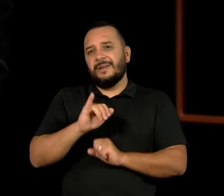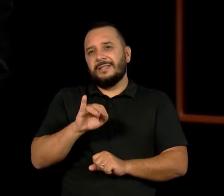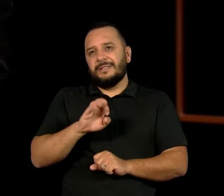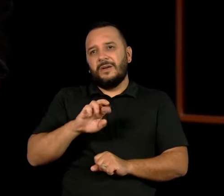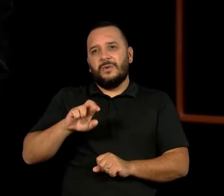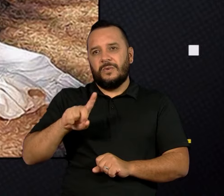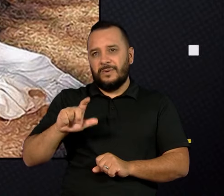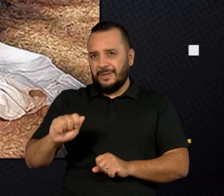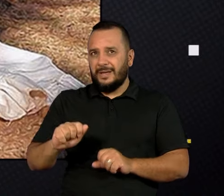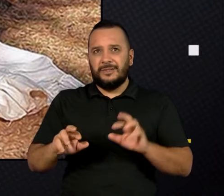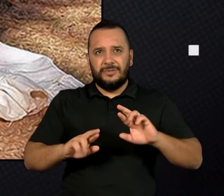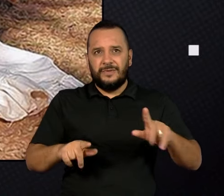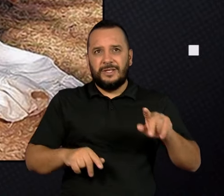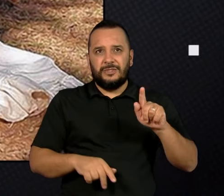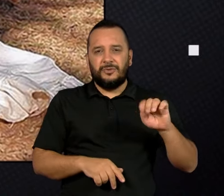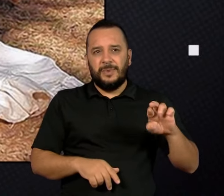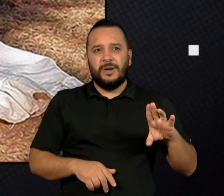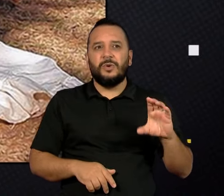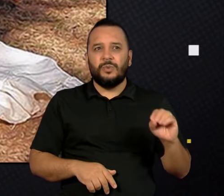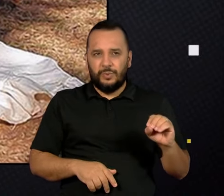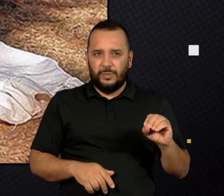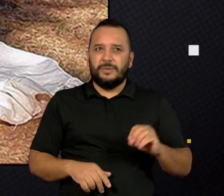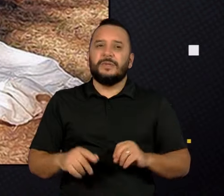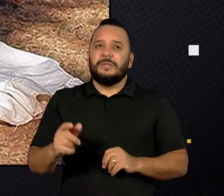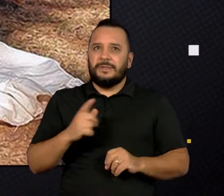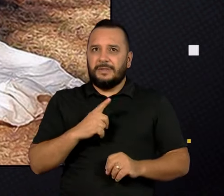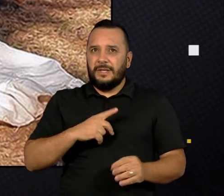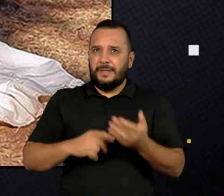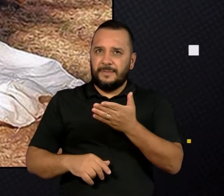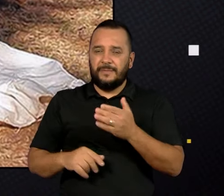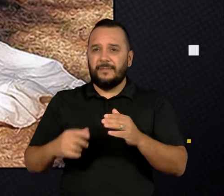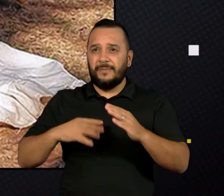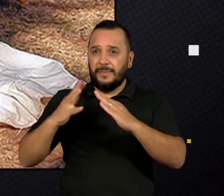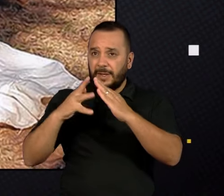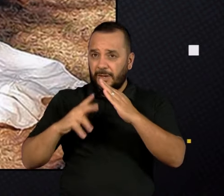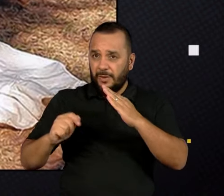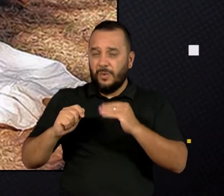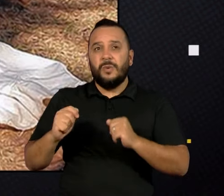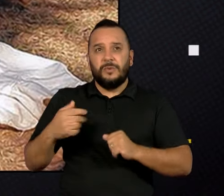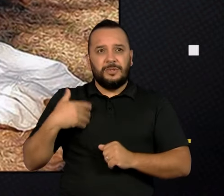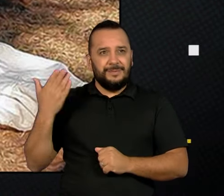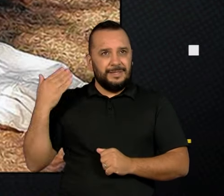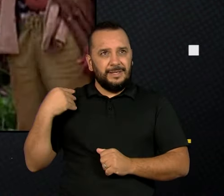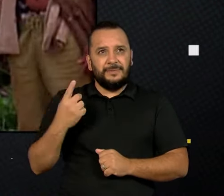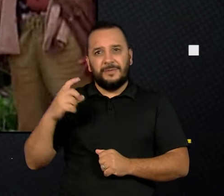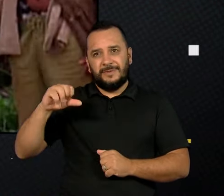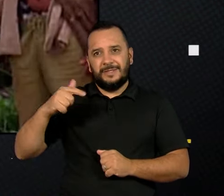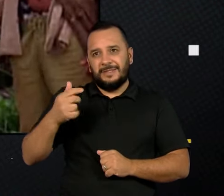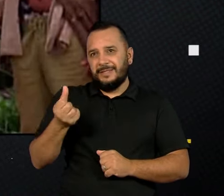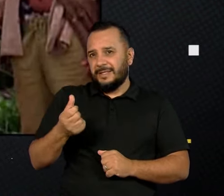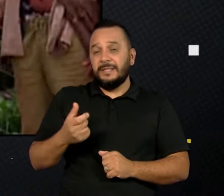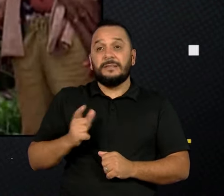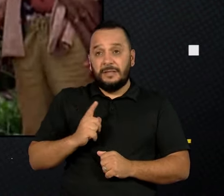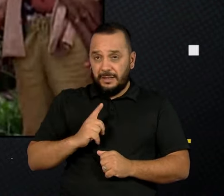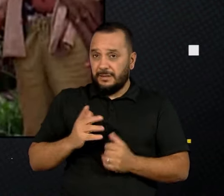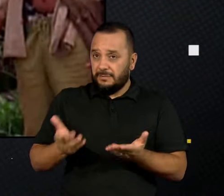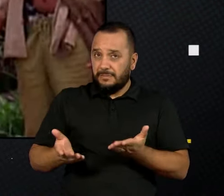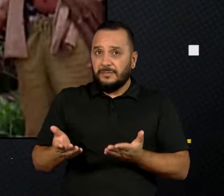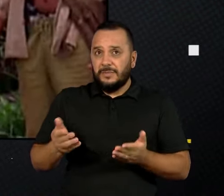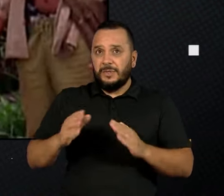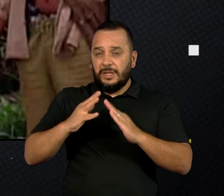do Gilberto Braga. Havia os quilombos, que não havia, por exemplo, na versão de 76. Os